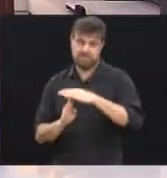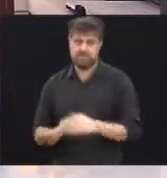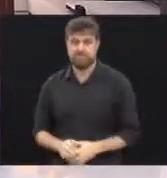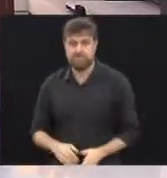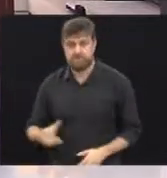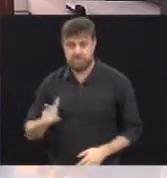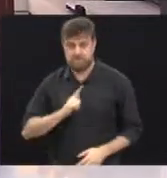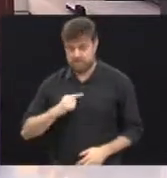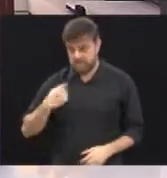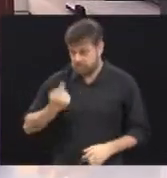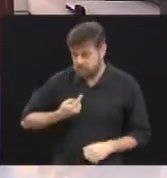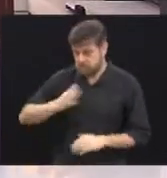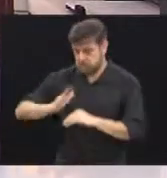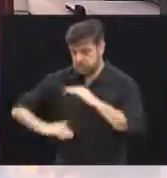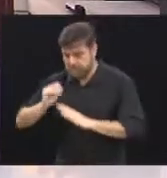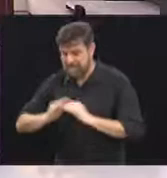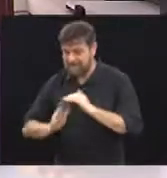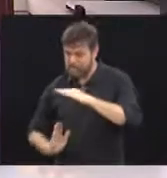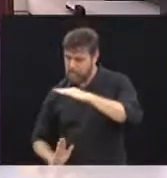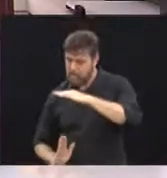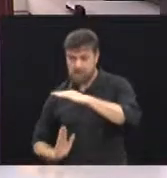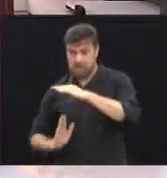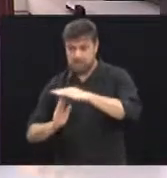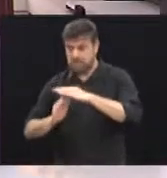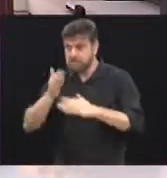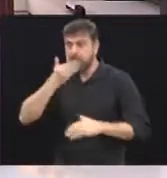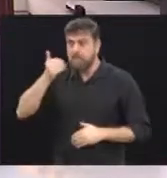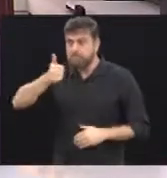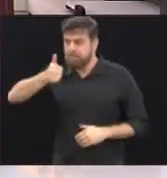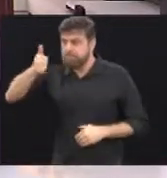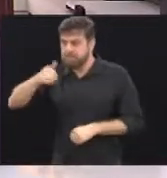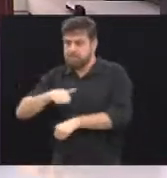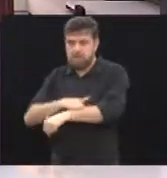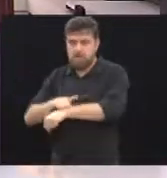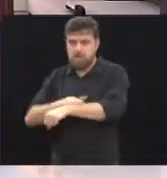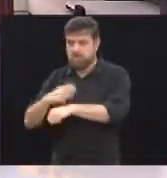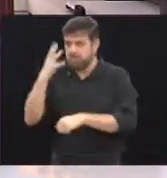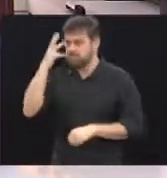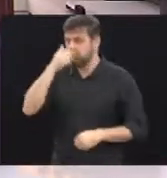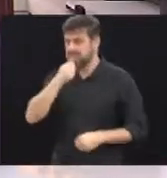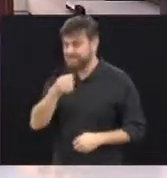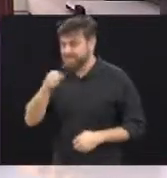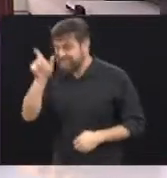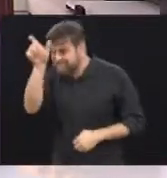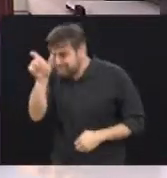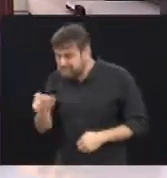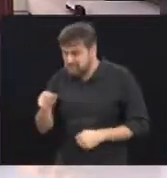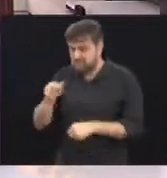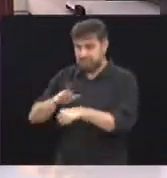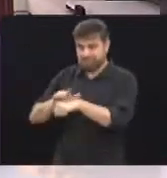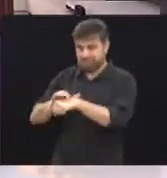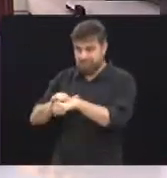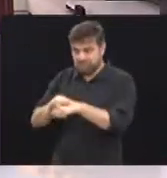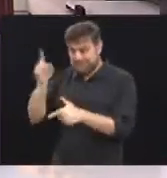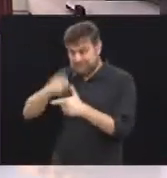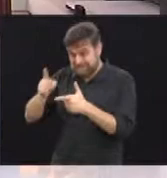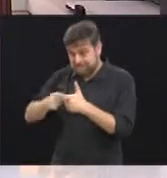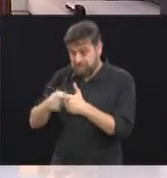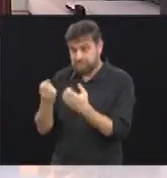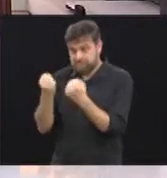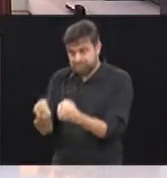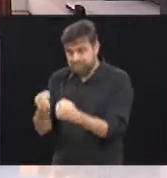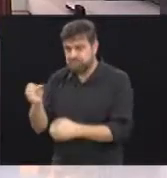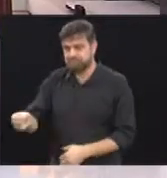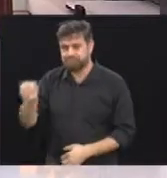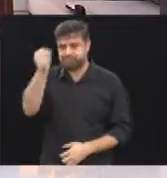Então a gente faz até aquele limite, tem aquela melhora, mas às vezes, se é um caso mais avançado, aí a gente tem que